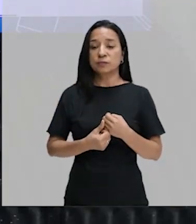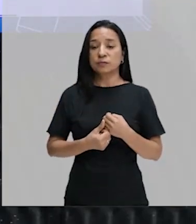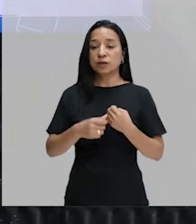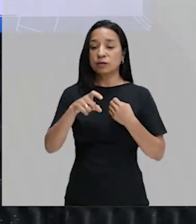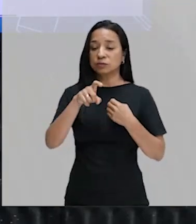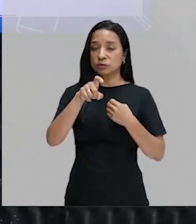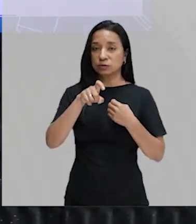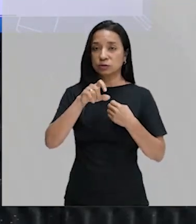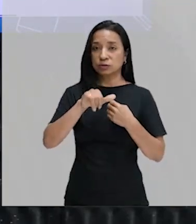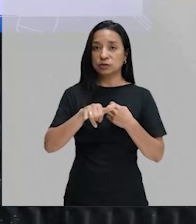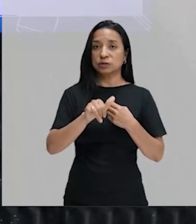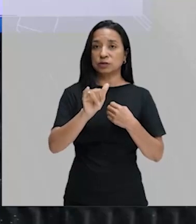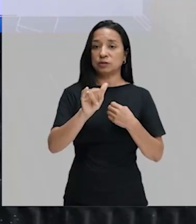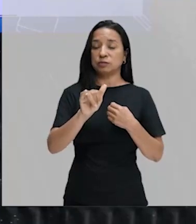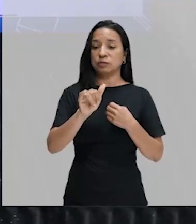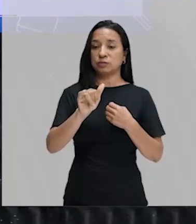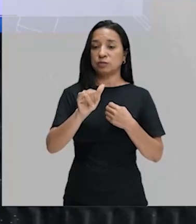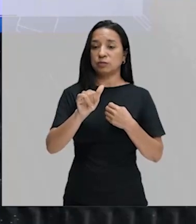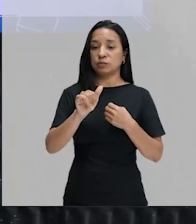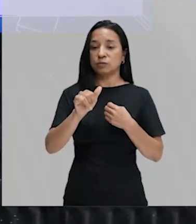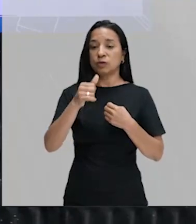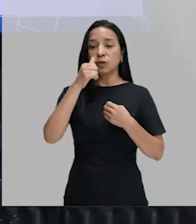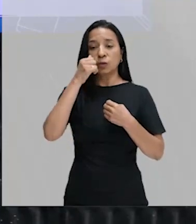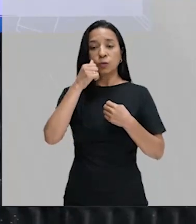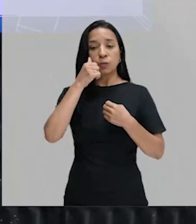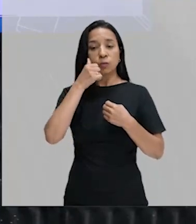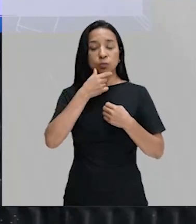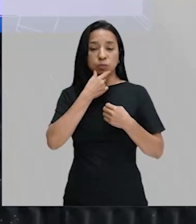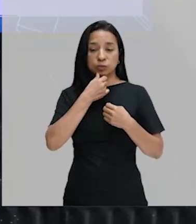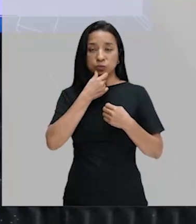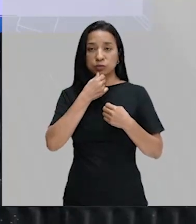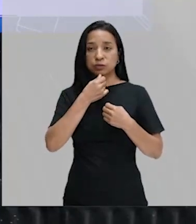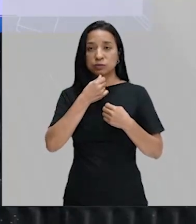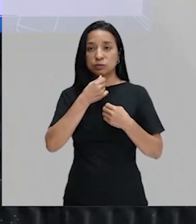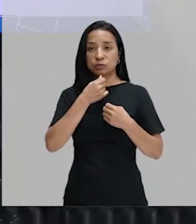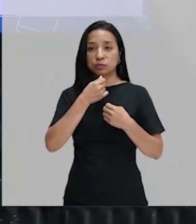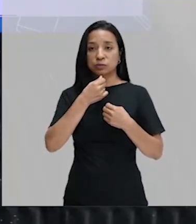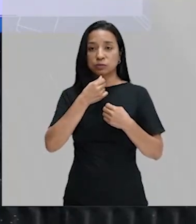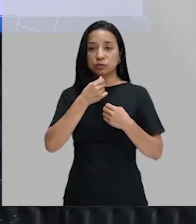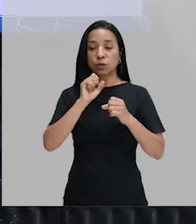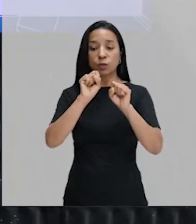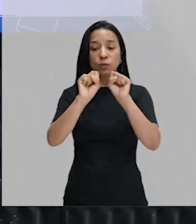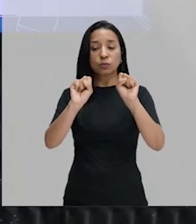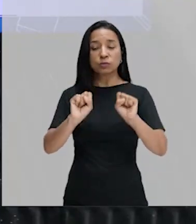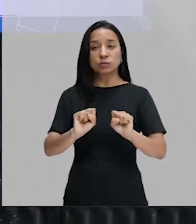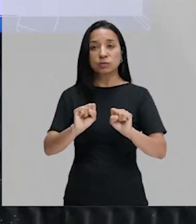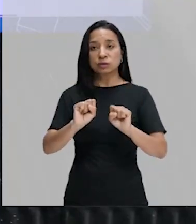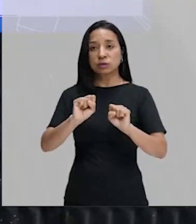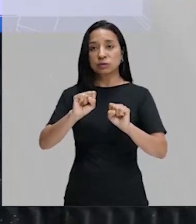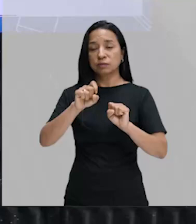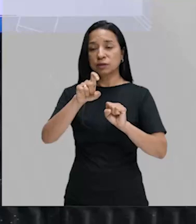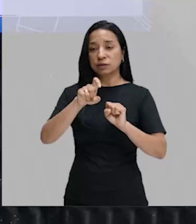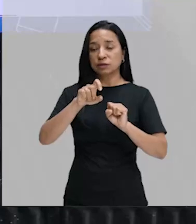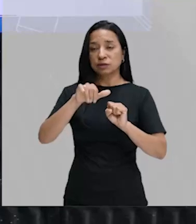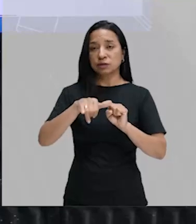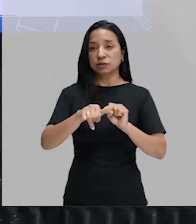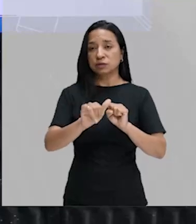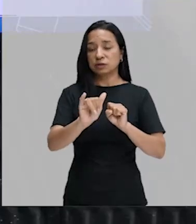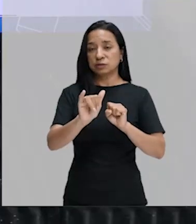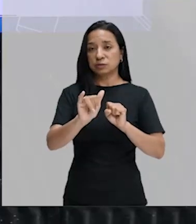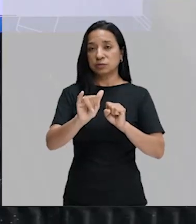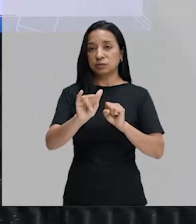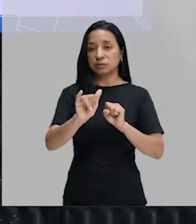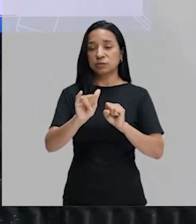XY, o sexo heterogamético é o masculino. O nosso sistema XY, o sexo